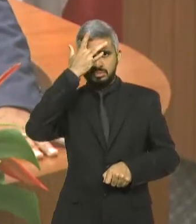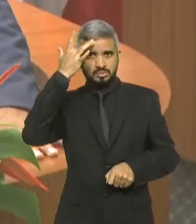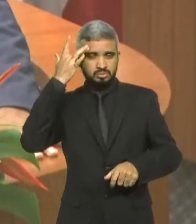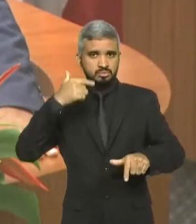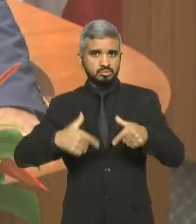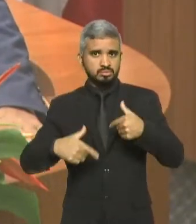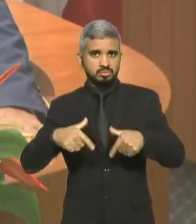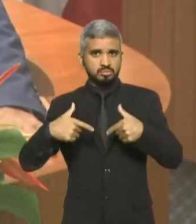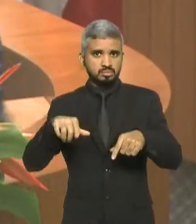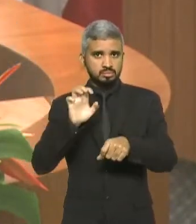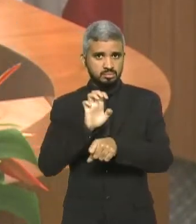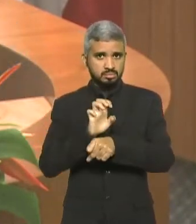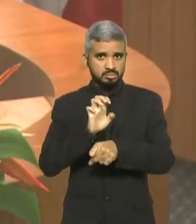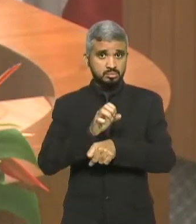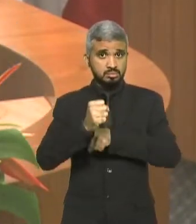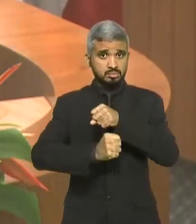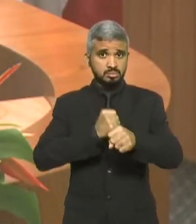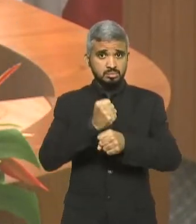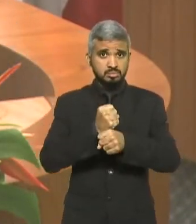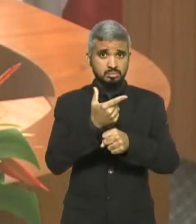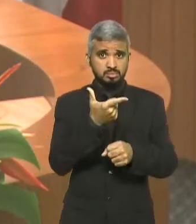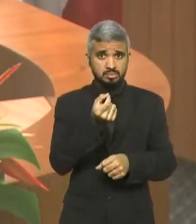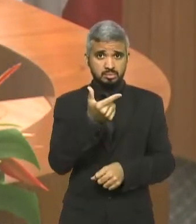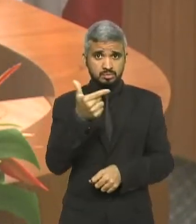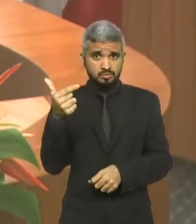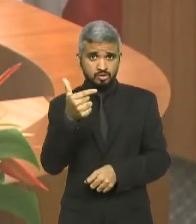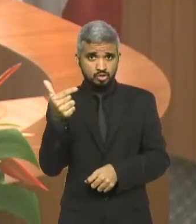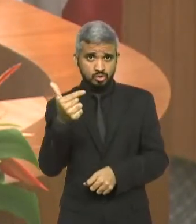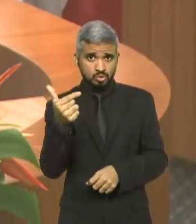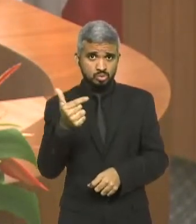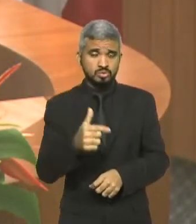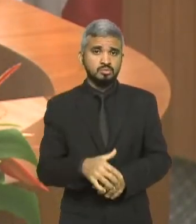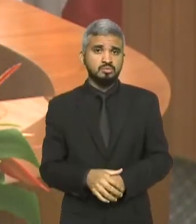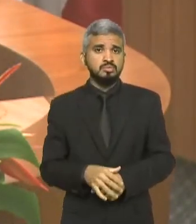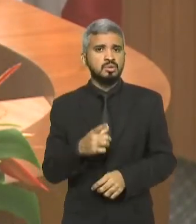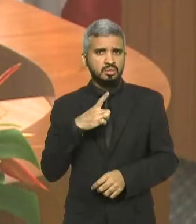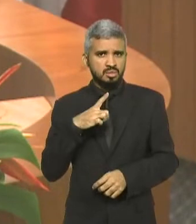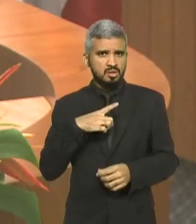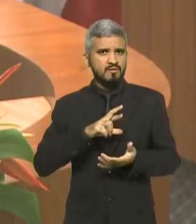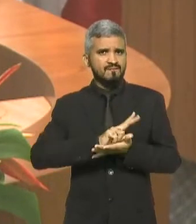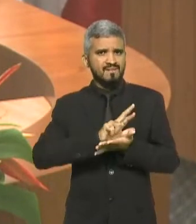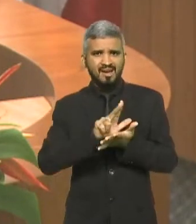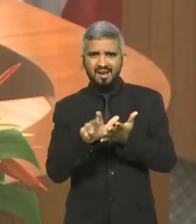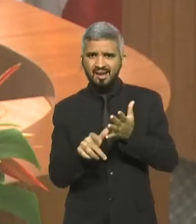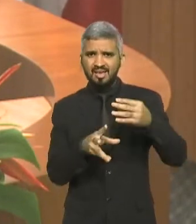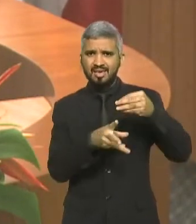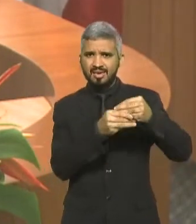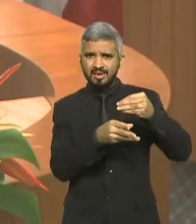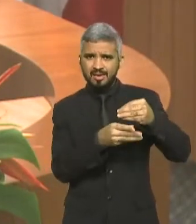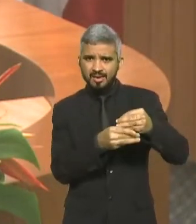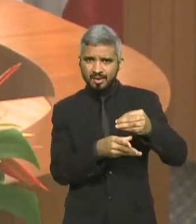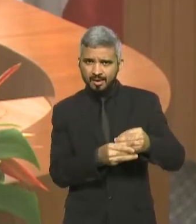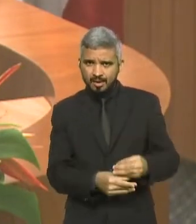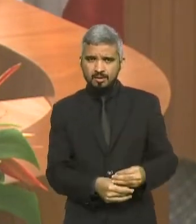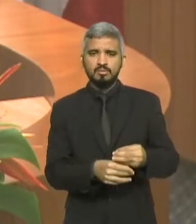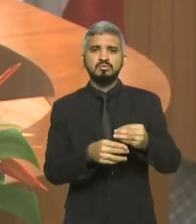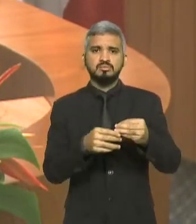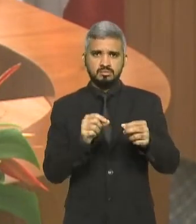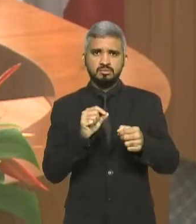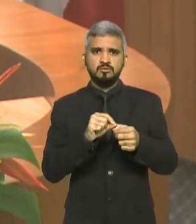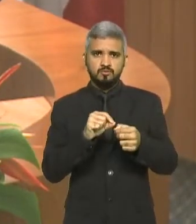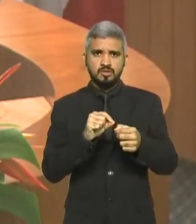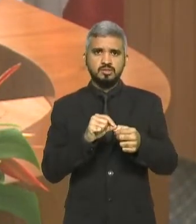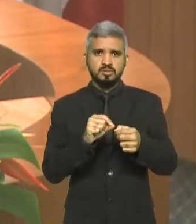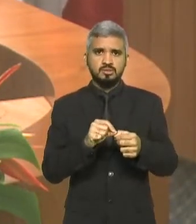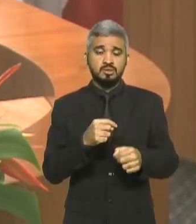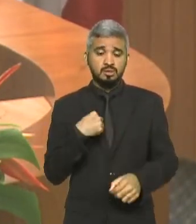no orçamento de 2022, como estamos fazendo outras emendas também que vamos apresentar à Assembleia e à população. Nós fomos o